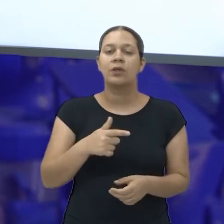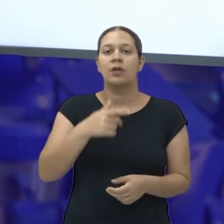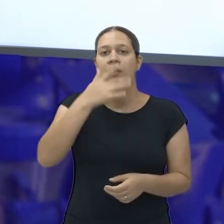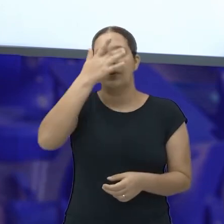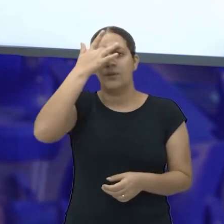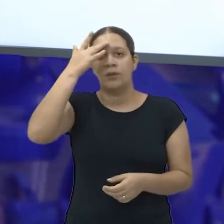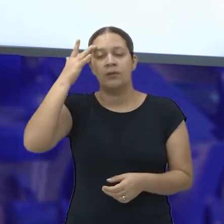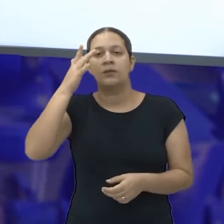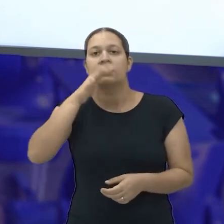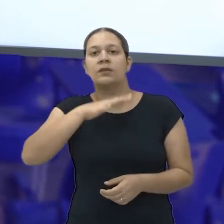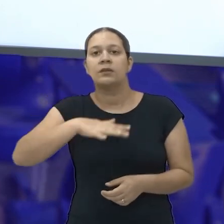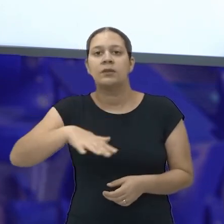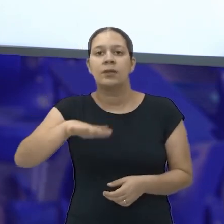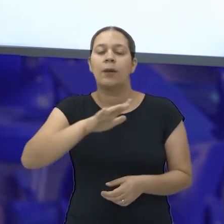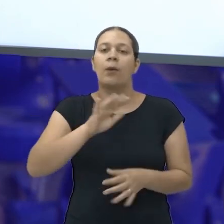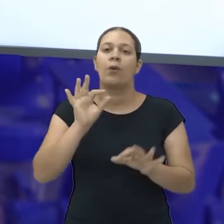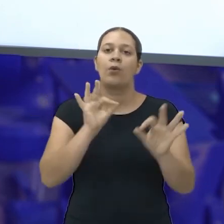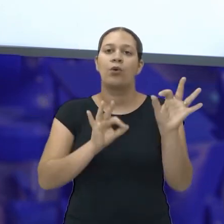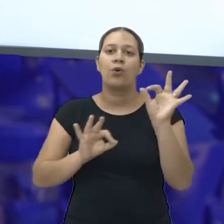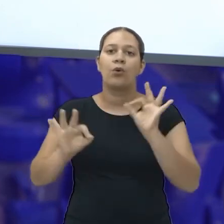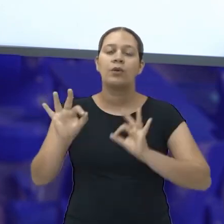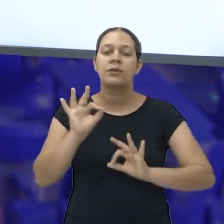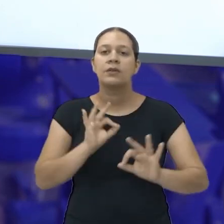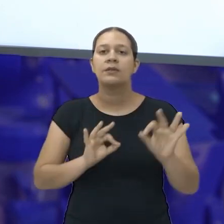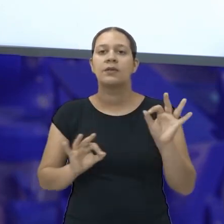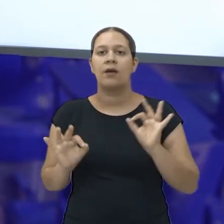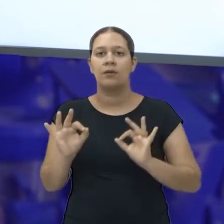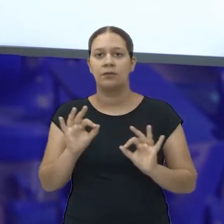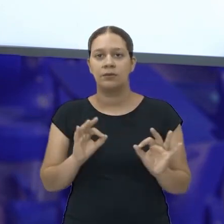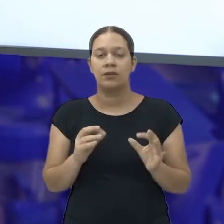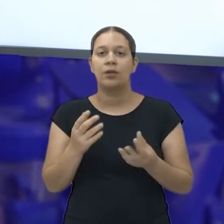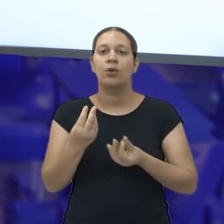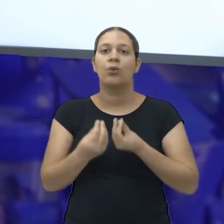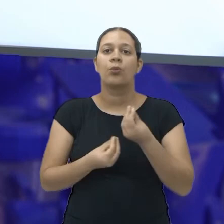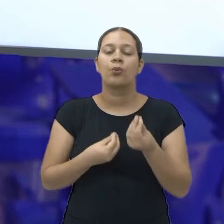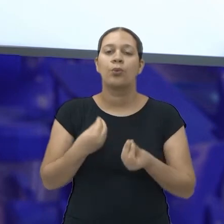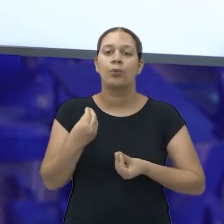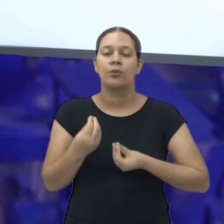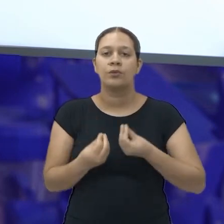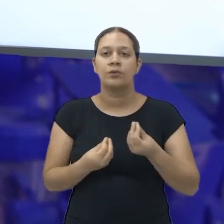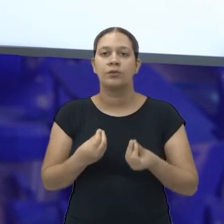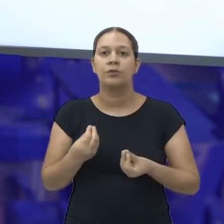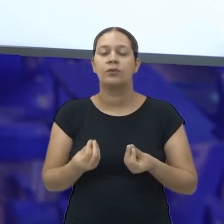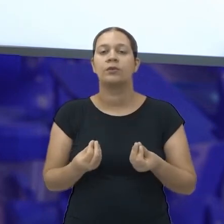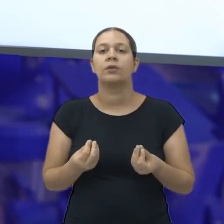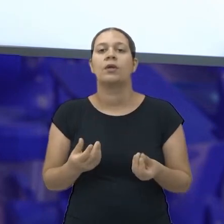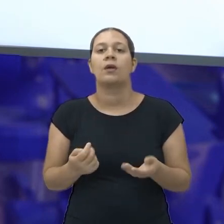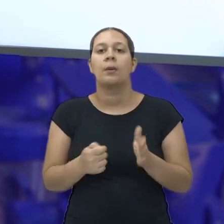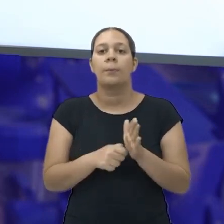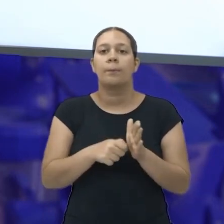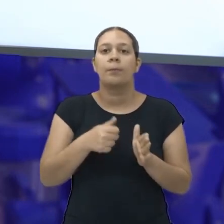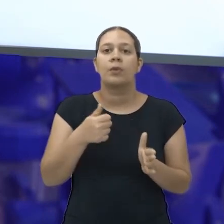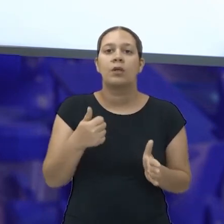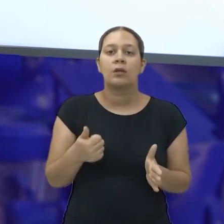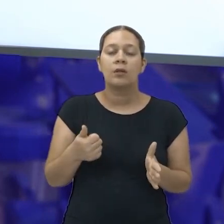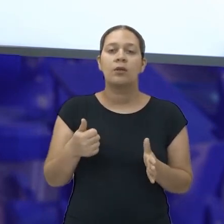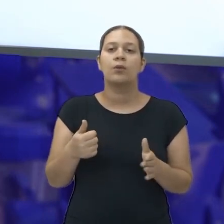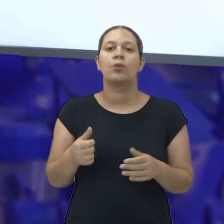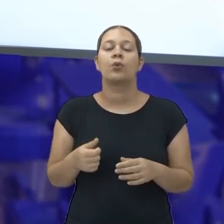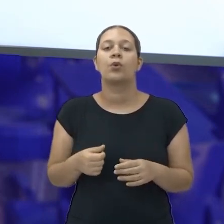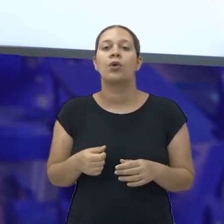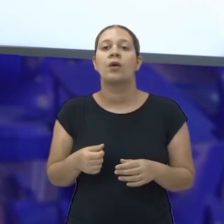cidadania preparada, a gente não tem a nossa cidadania organizada. E como é que a gente faz isso? A gente faz isso, em primeiro lugar,